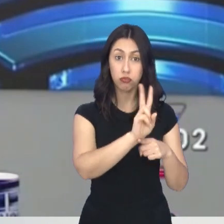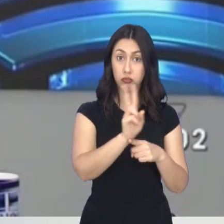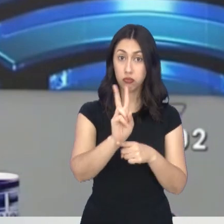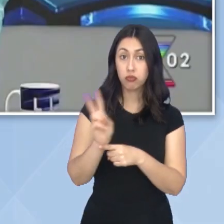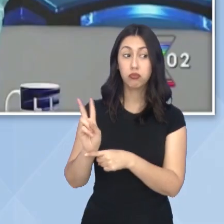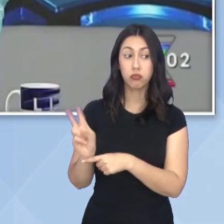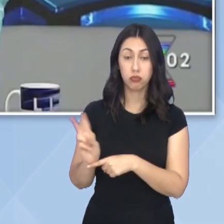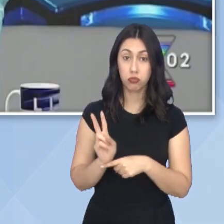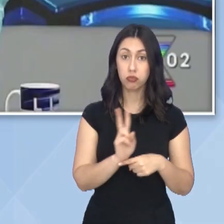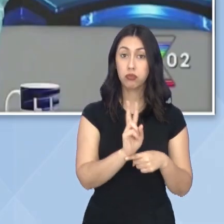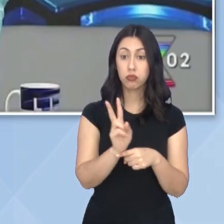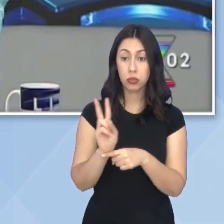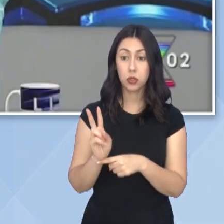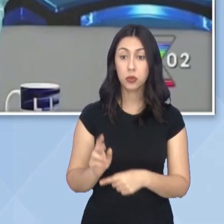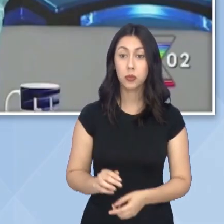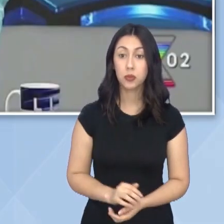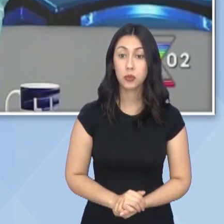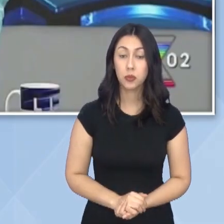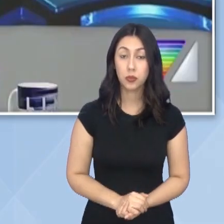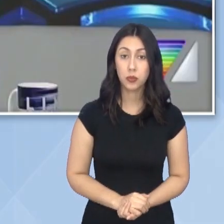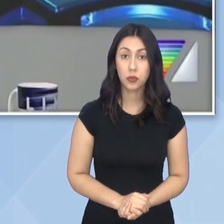casos.